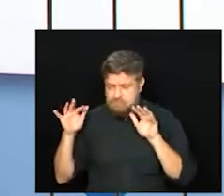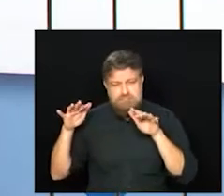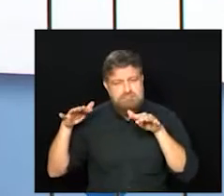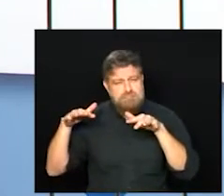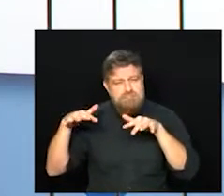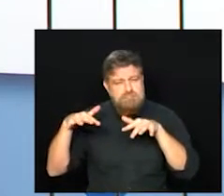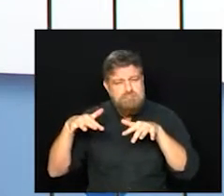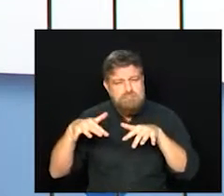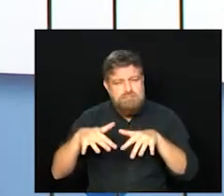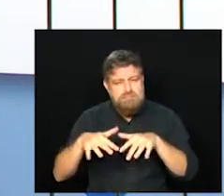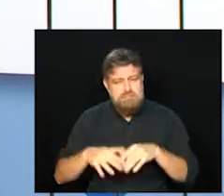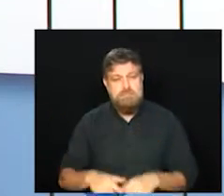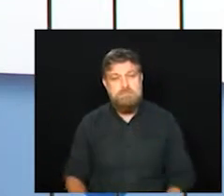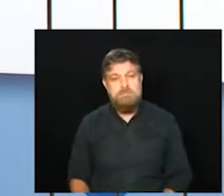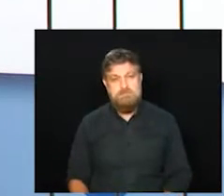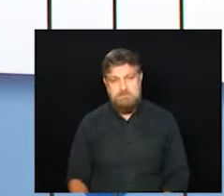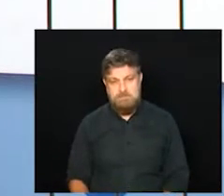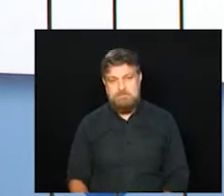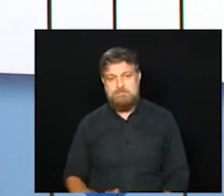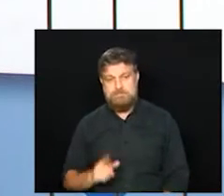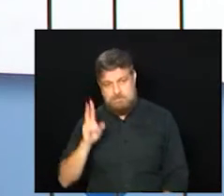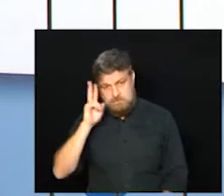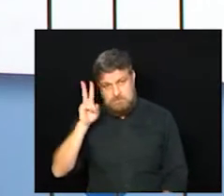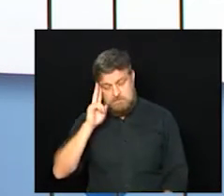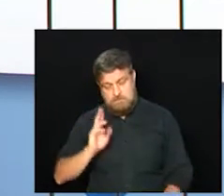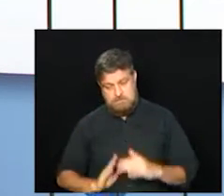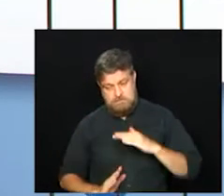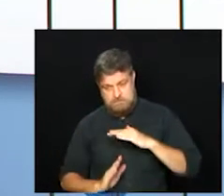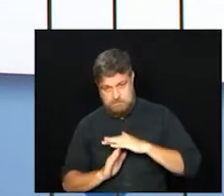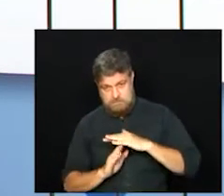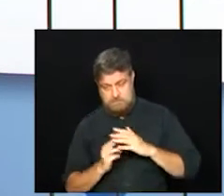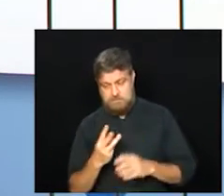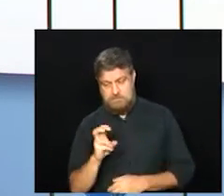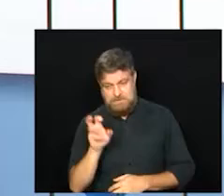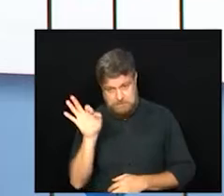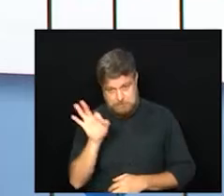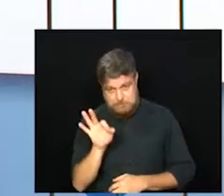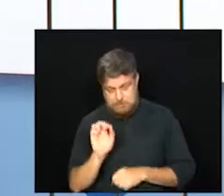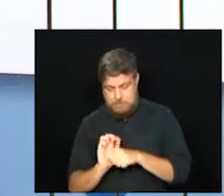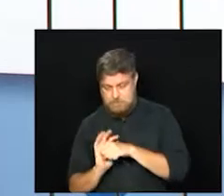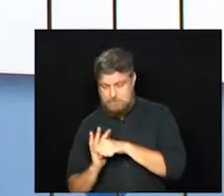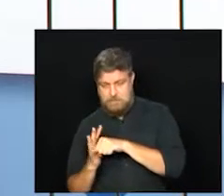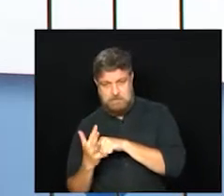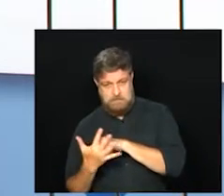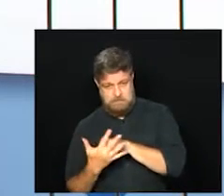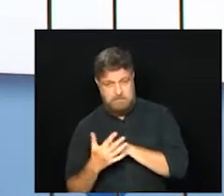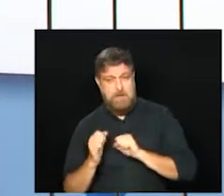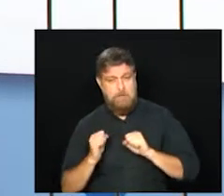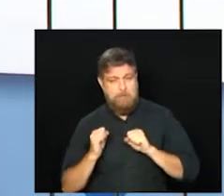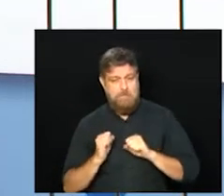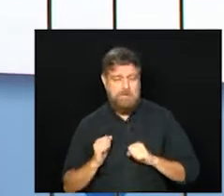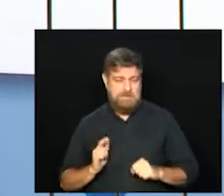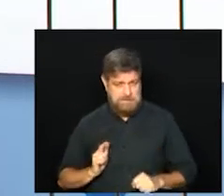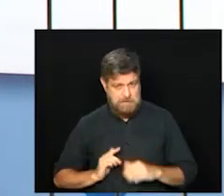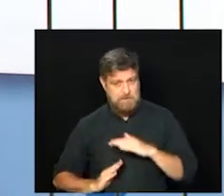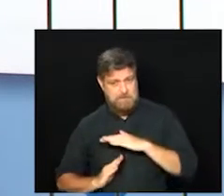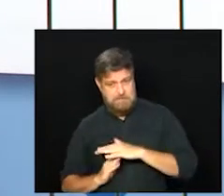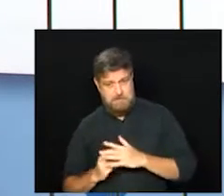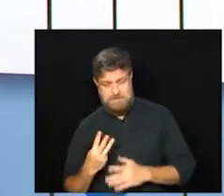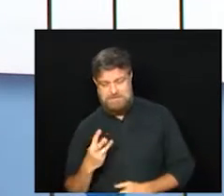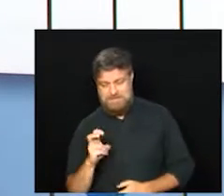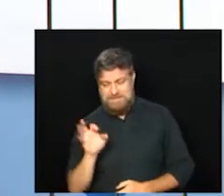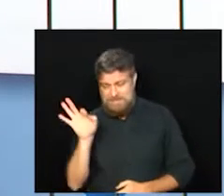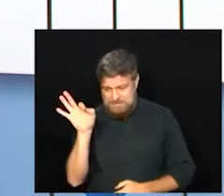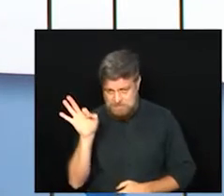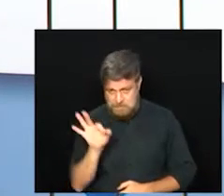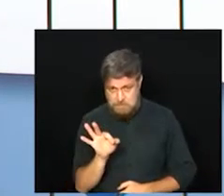possam participar presencialmente. Lembrando que, devido à pandemia, o plenário pode receber até 35% da